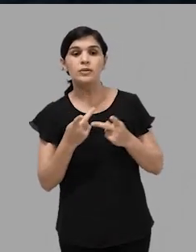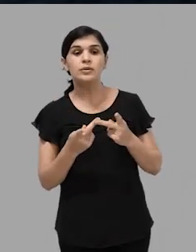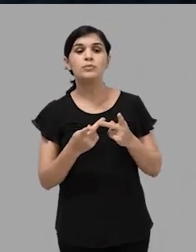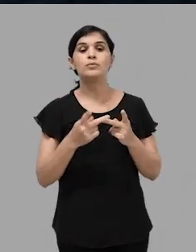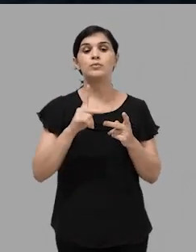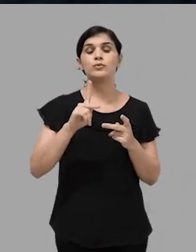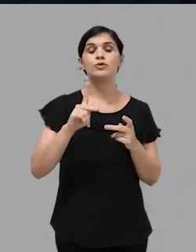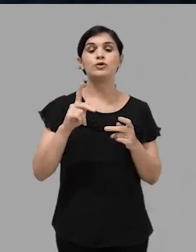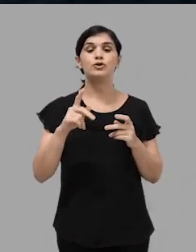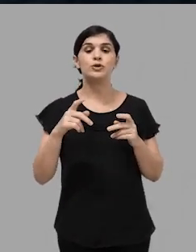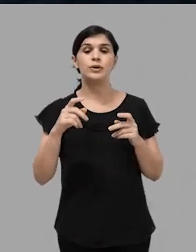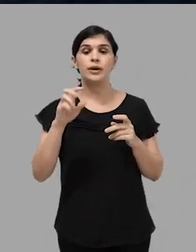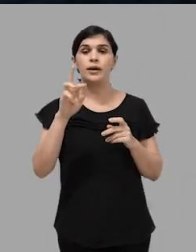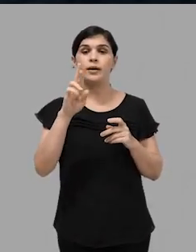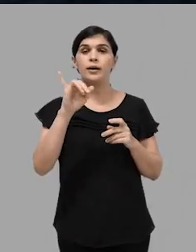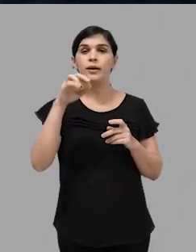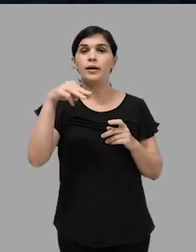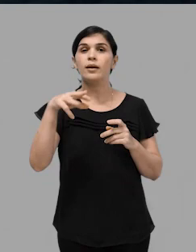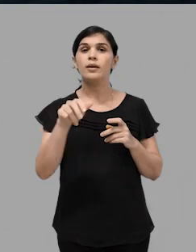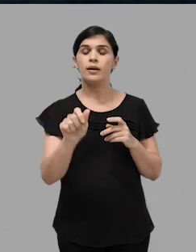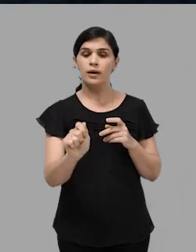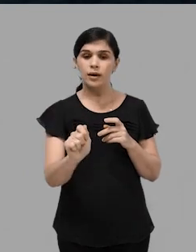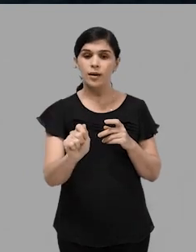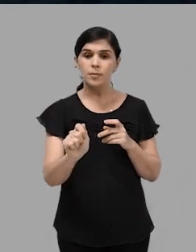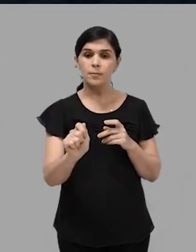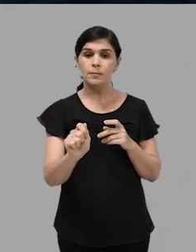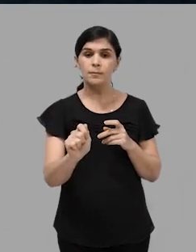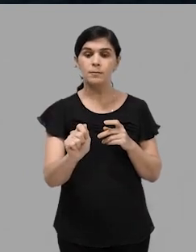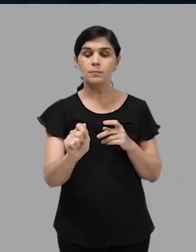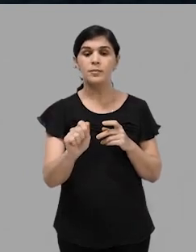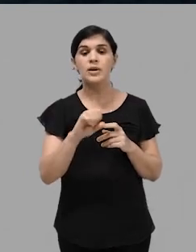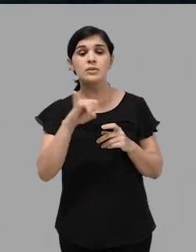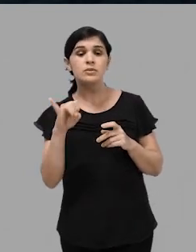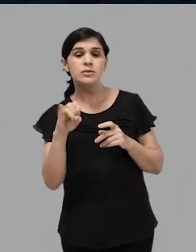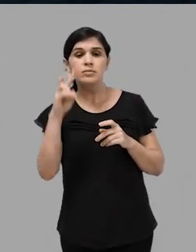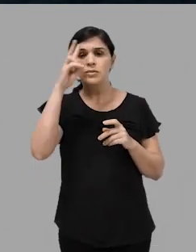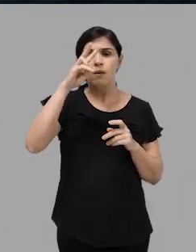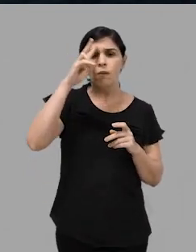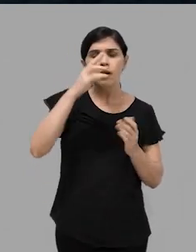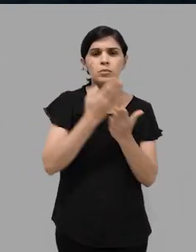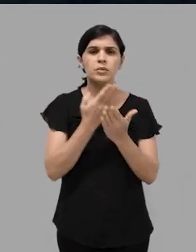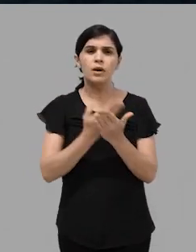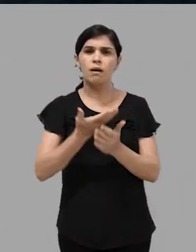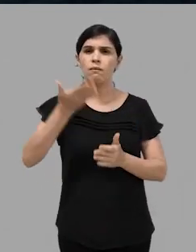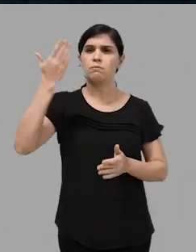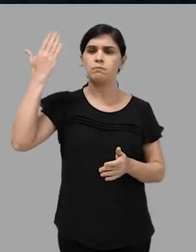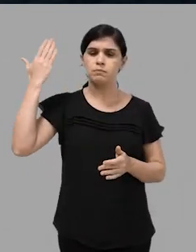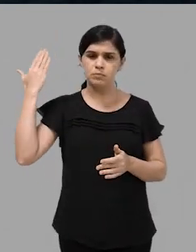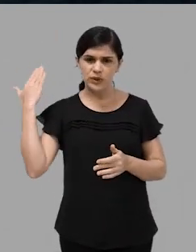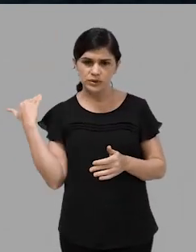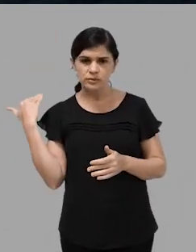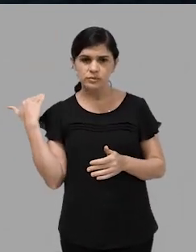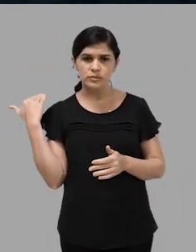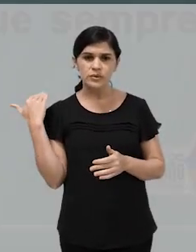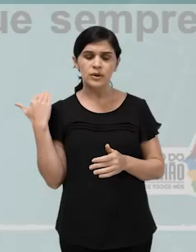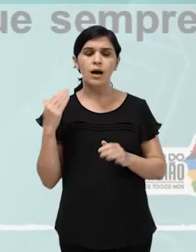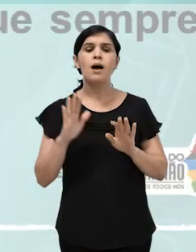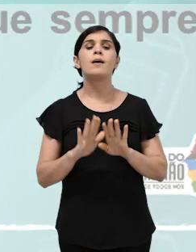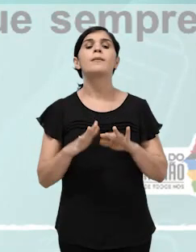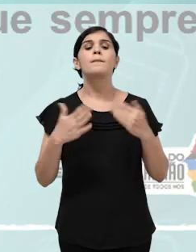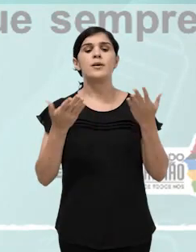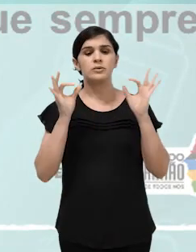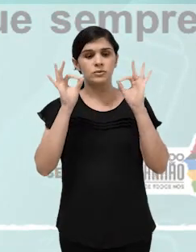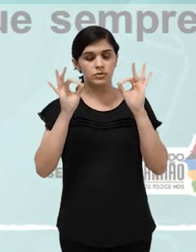fácil de você identificar, mesmo que você não tenha nenhuma lembrança do que significasse aqui na aula paralelismo,